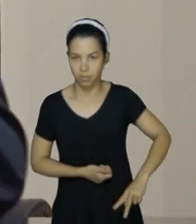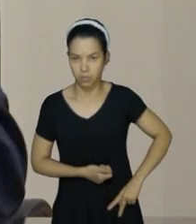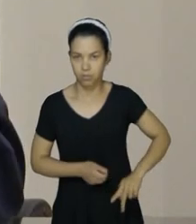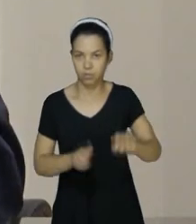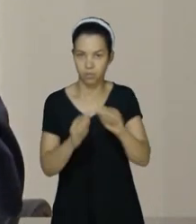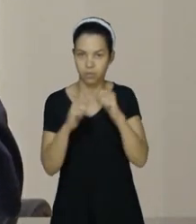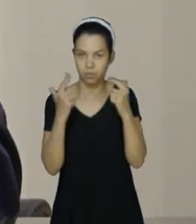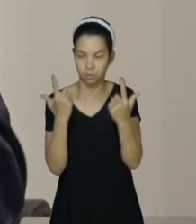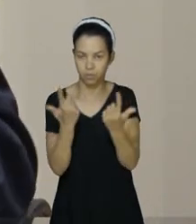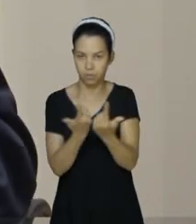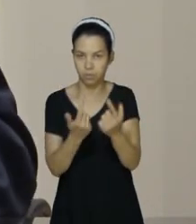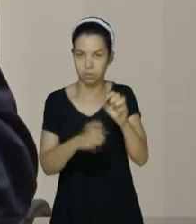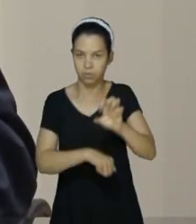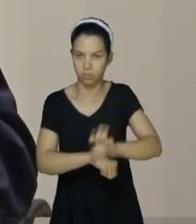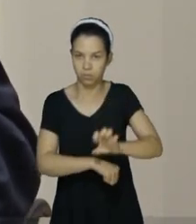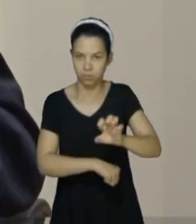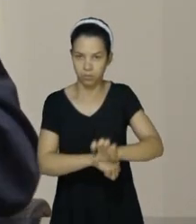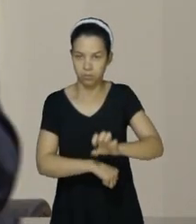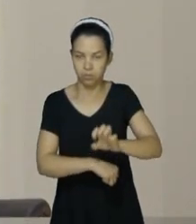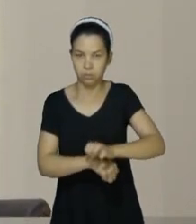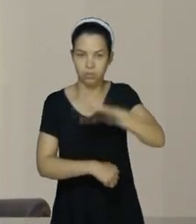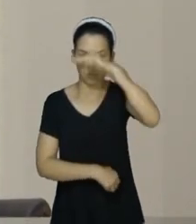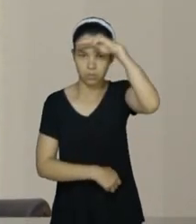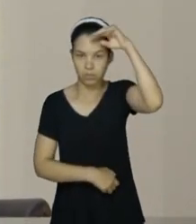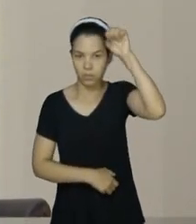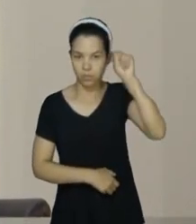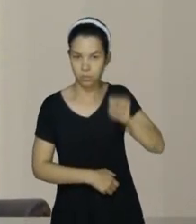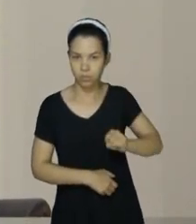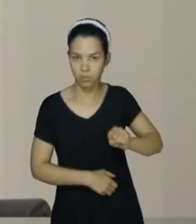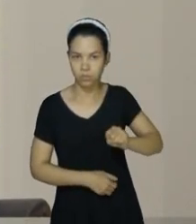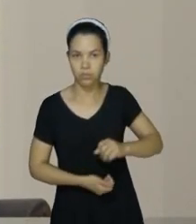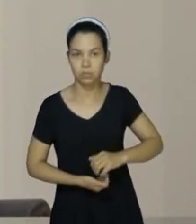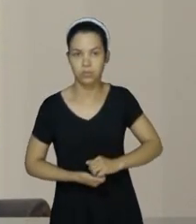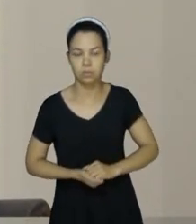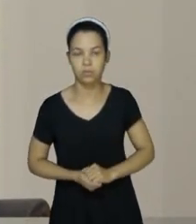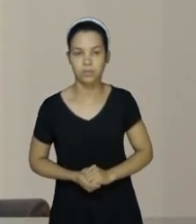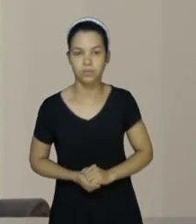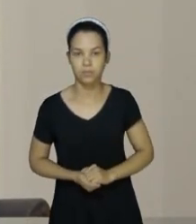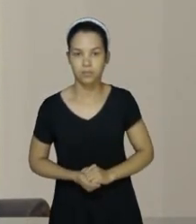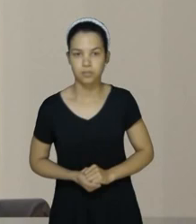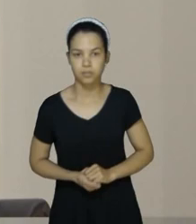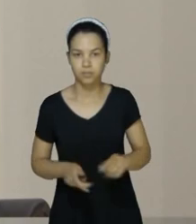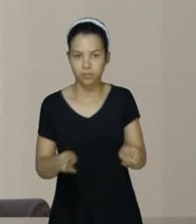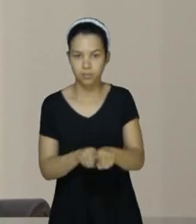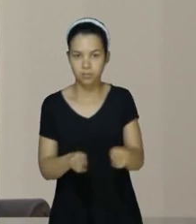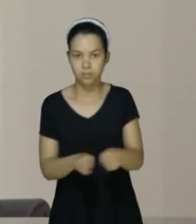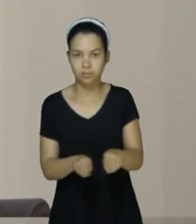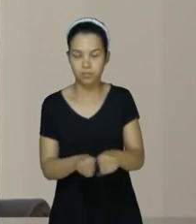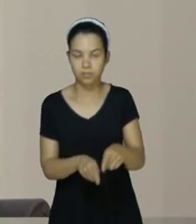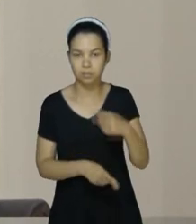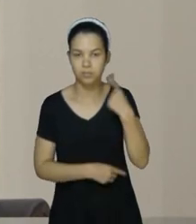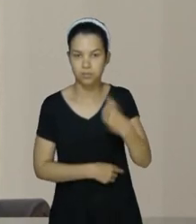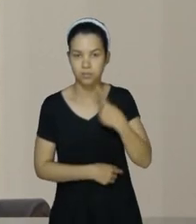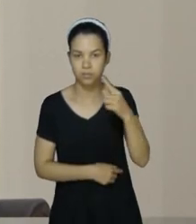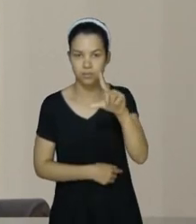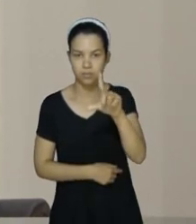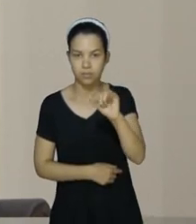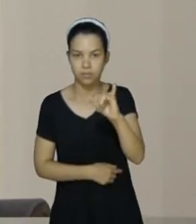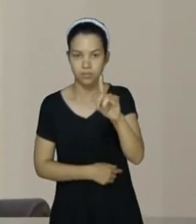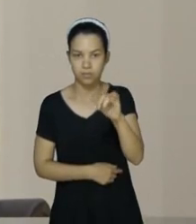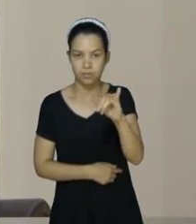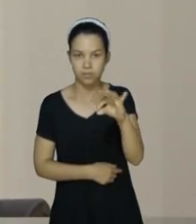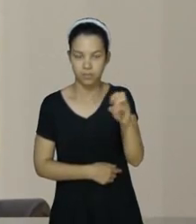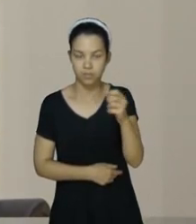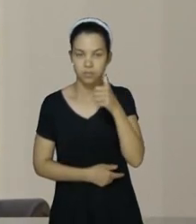do Estado do Mato Grosso do Sul. Também o deputado Lídio tem a